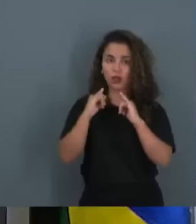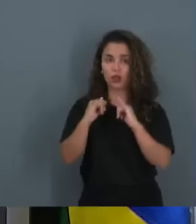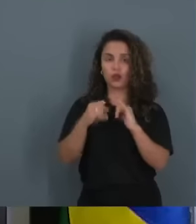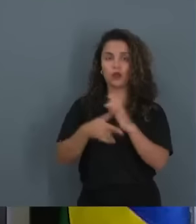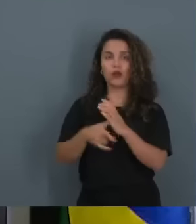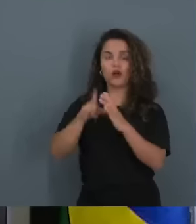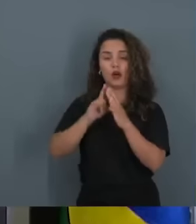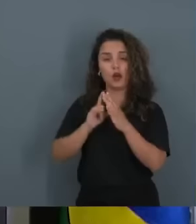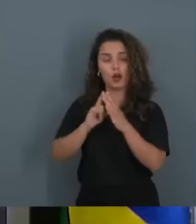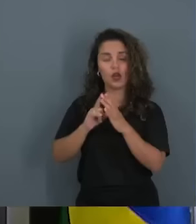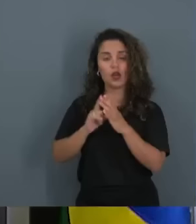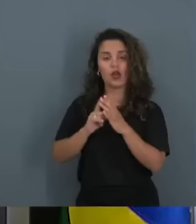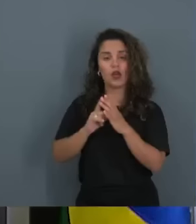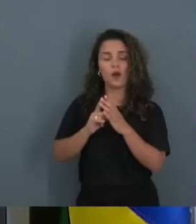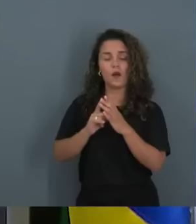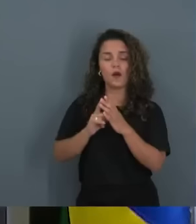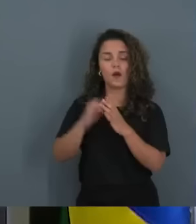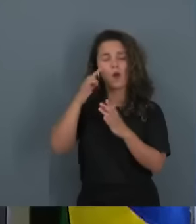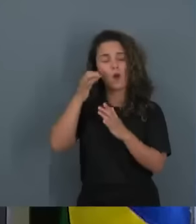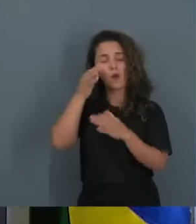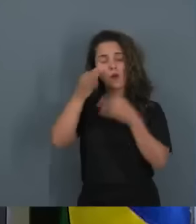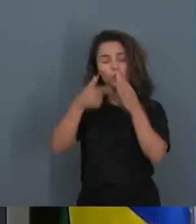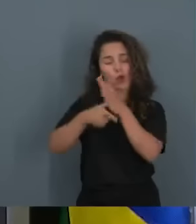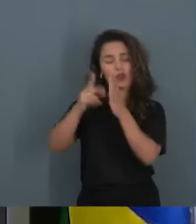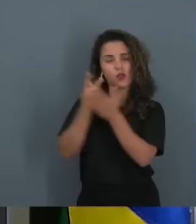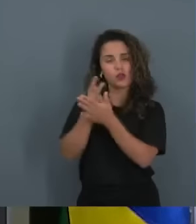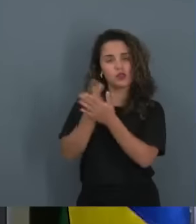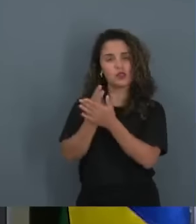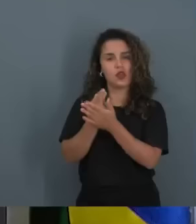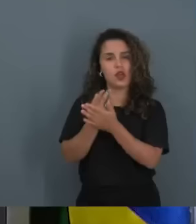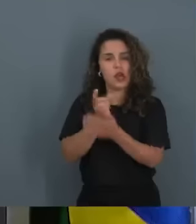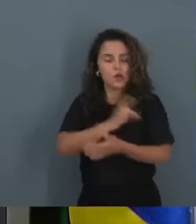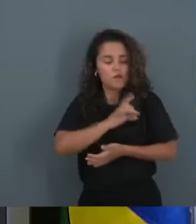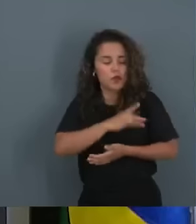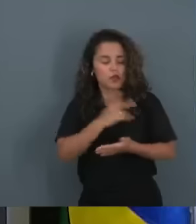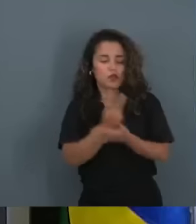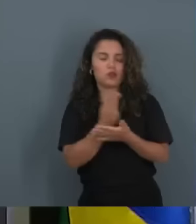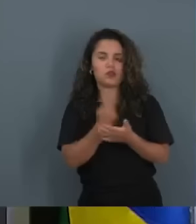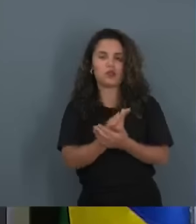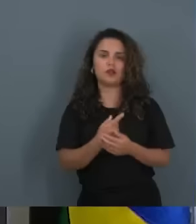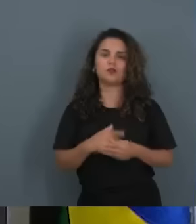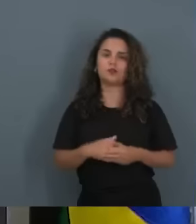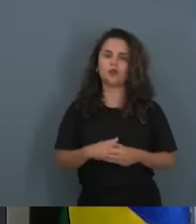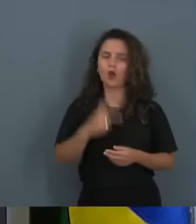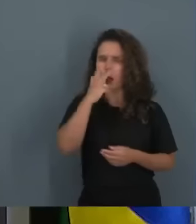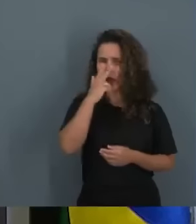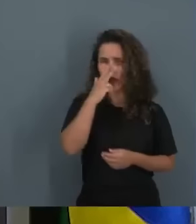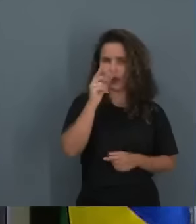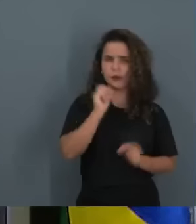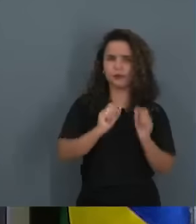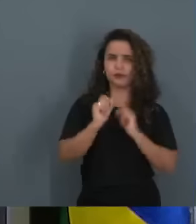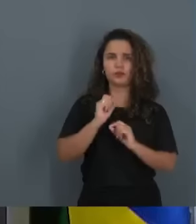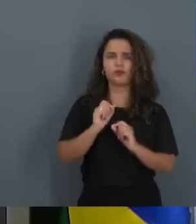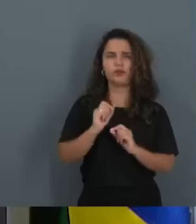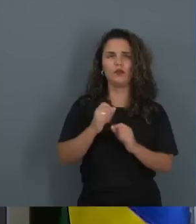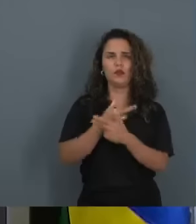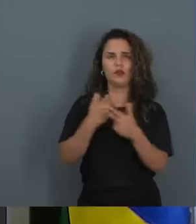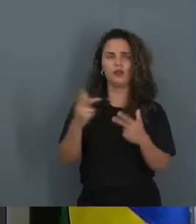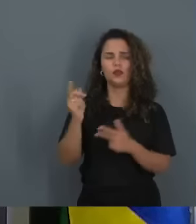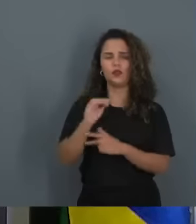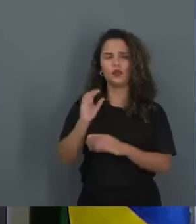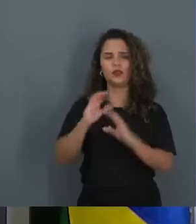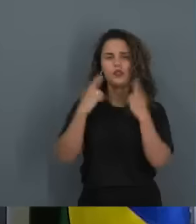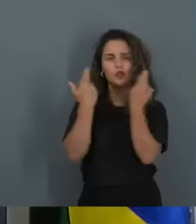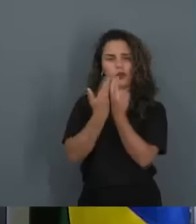anteviu o que está acontecendo lá, a covardia, e está sendo caçado. E tu acha que esse negócio no Conselho de